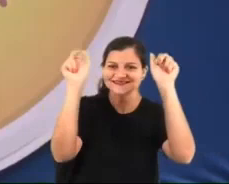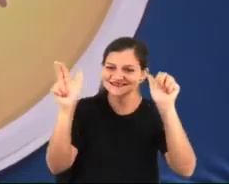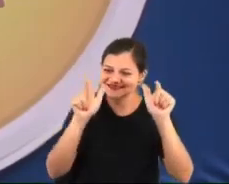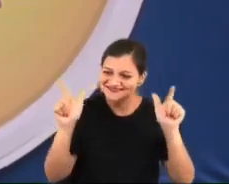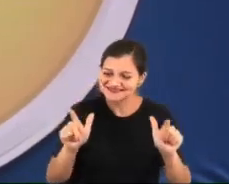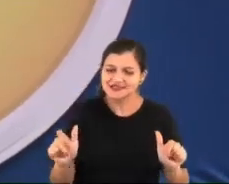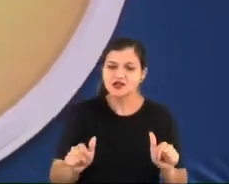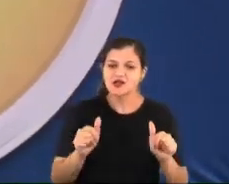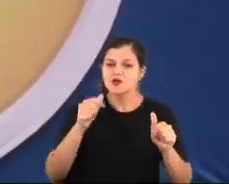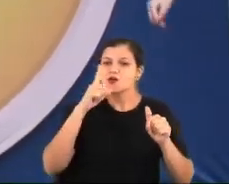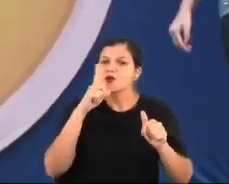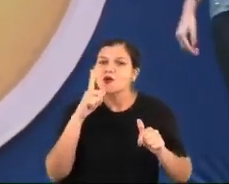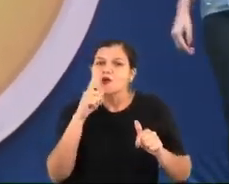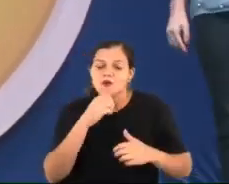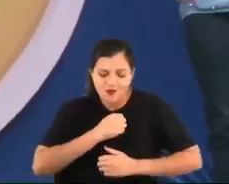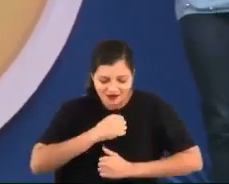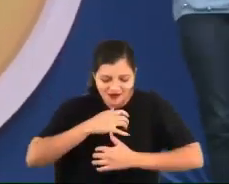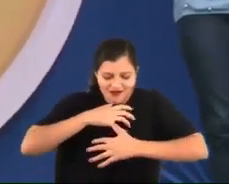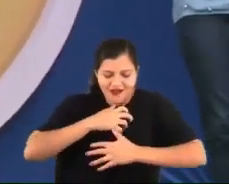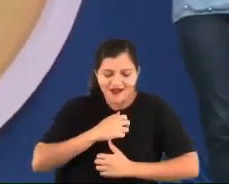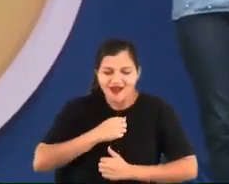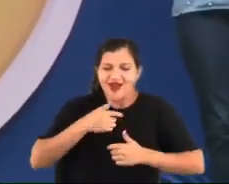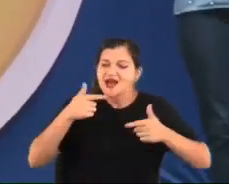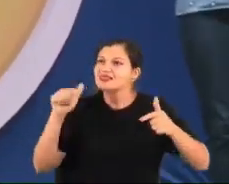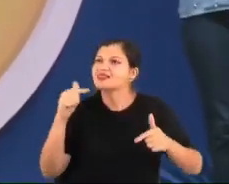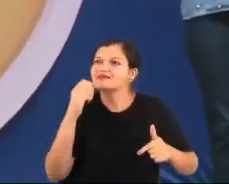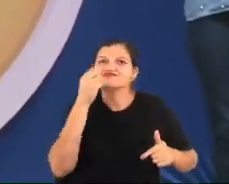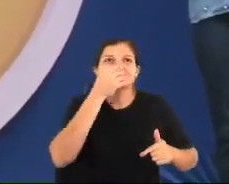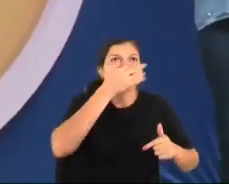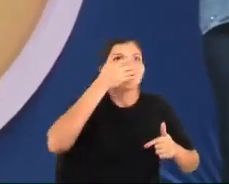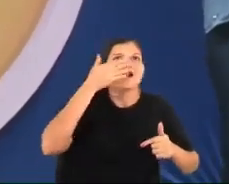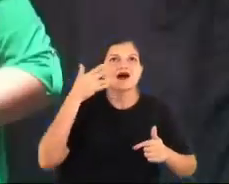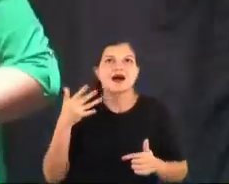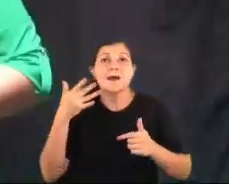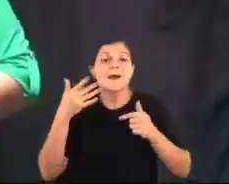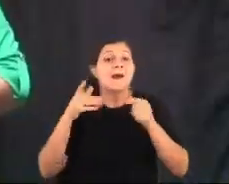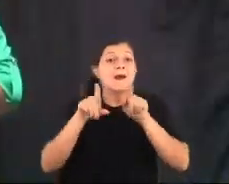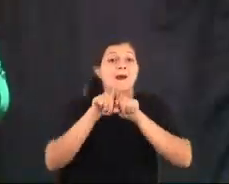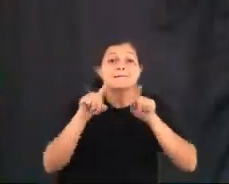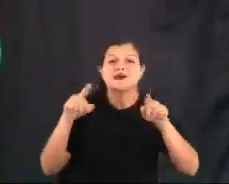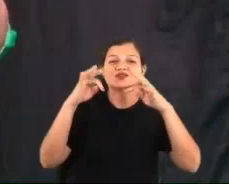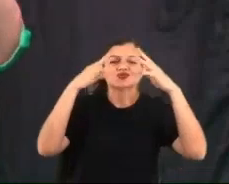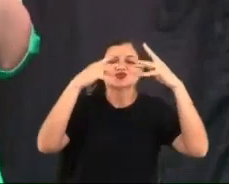o Senhor, tudo que o Senhor fez é bom.